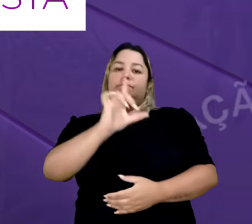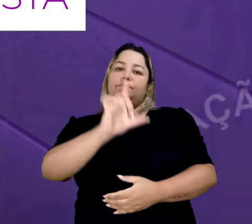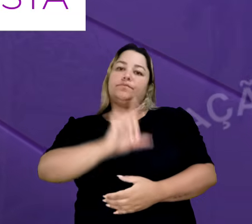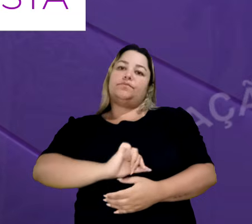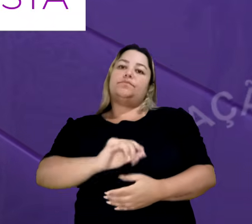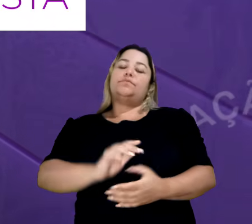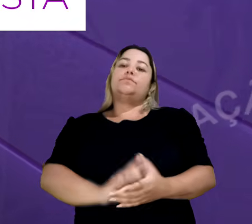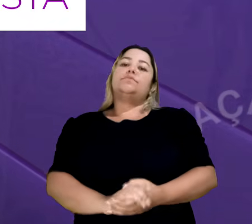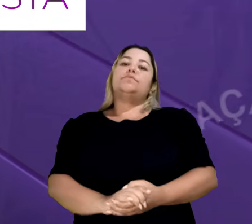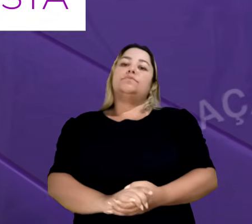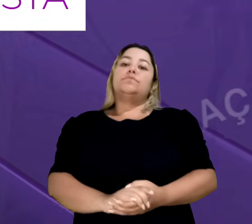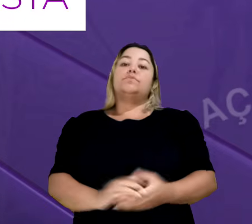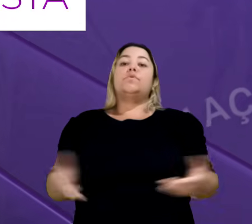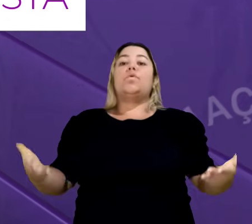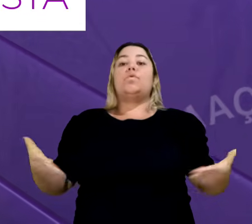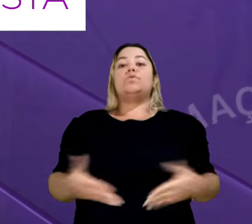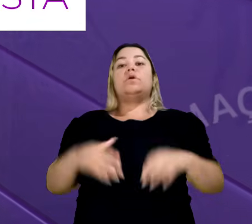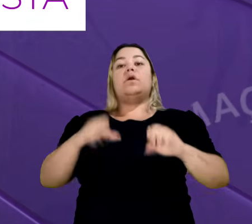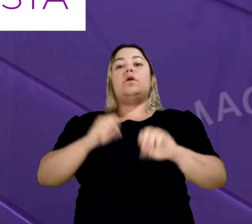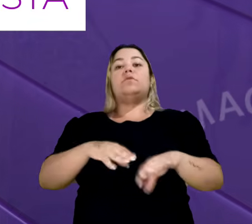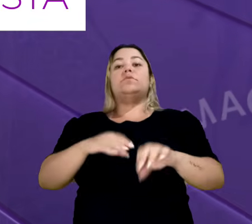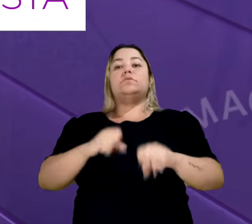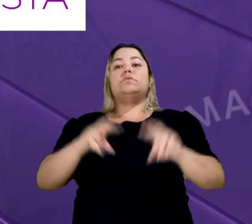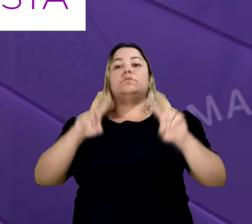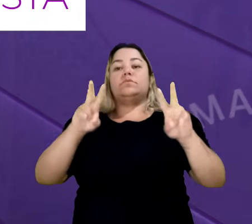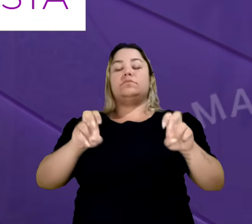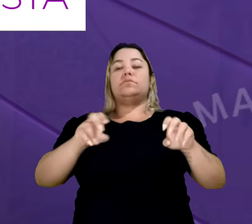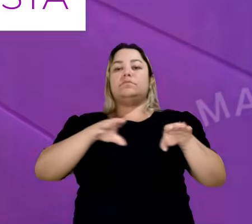Hoje a aula foi sobre equidade de gênero